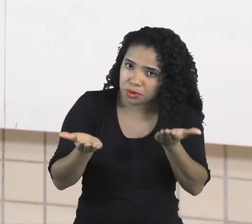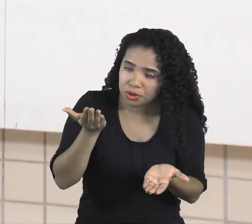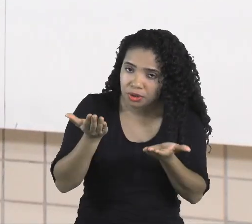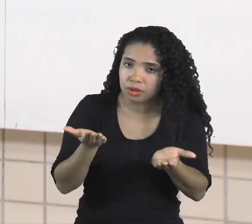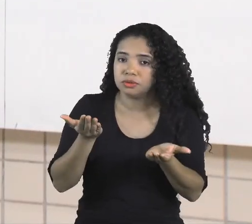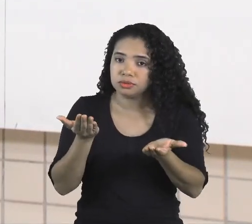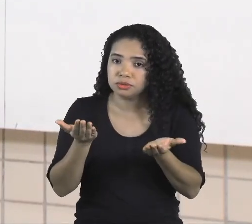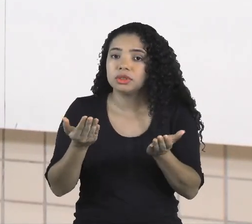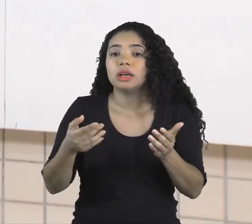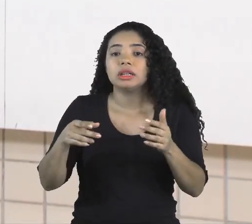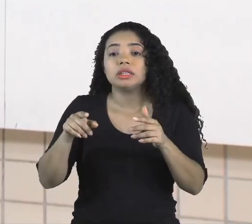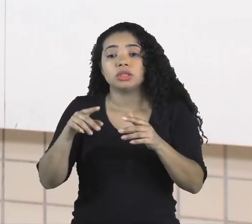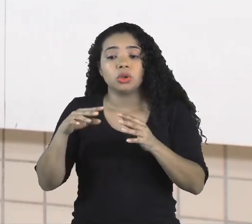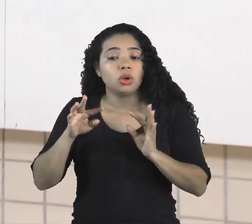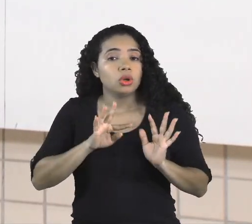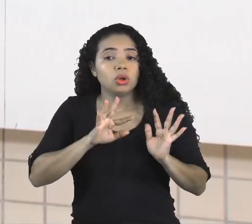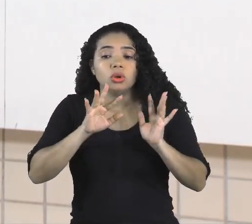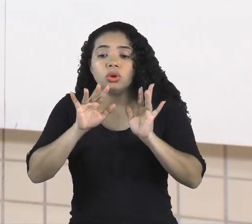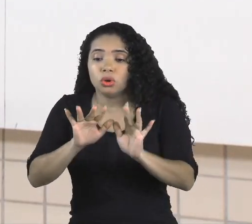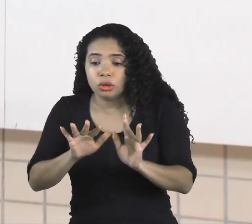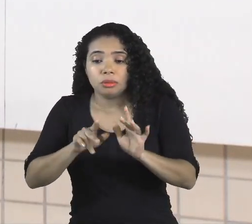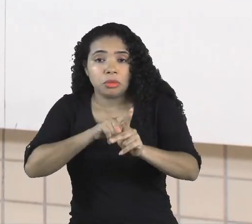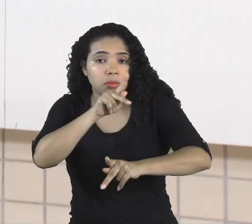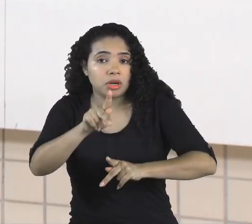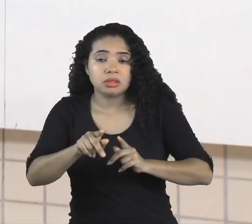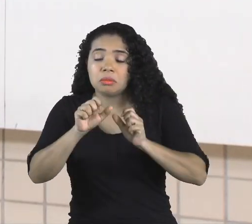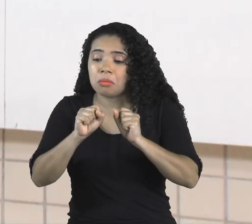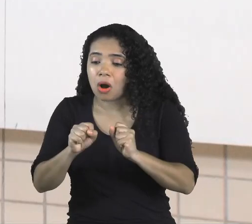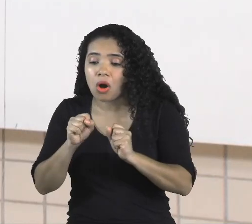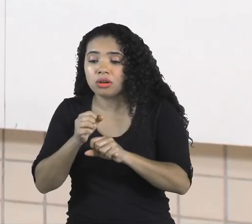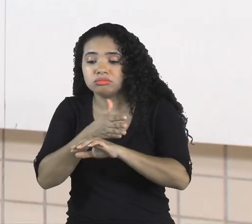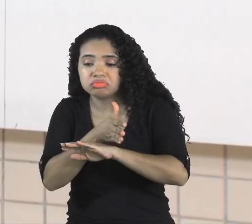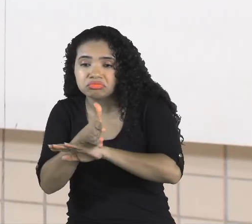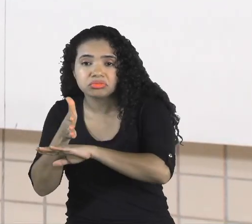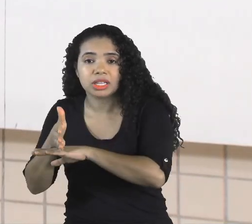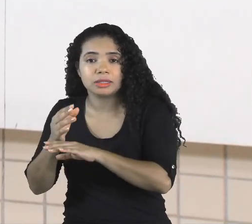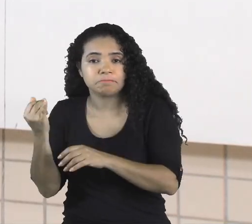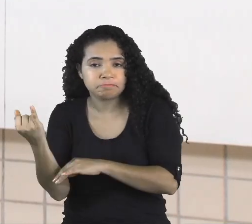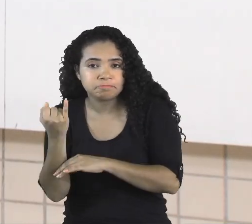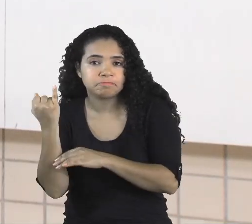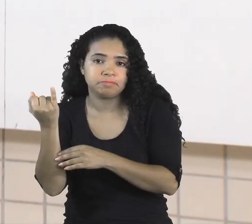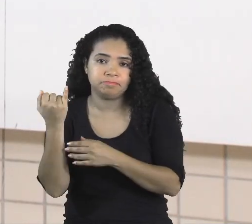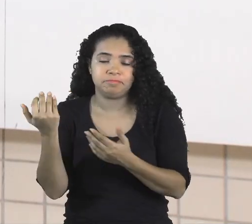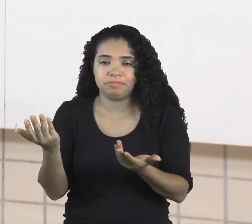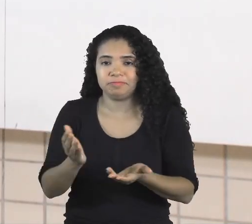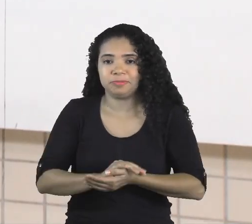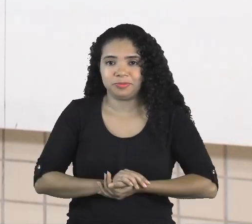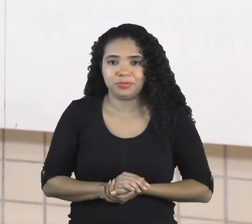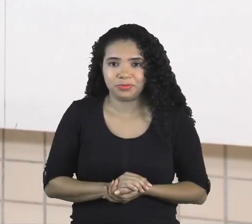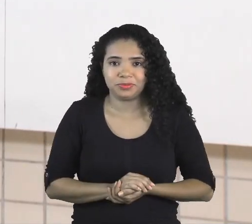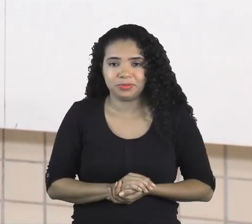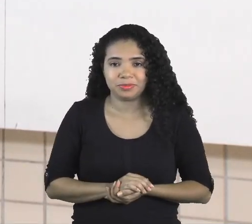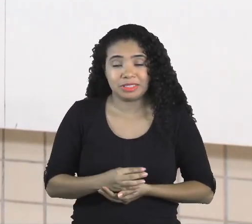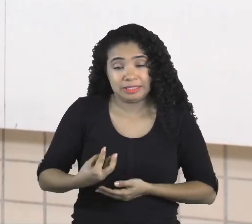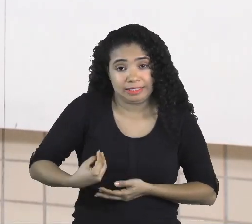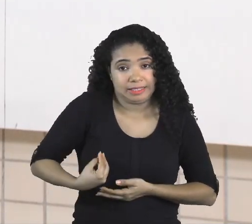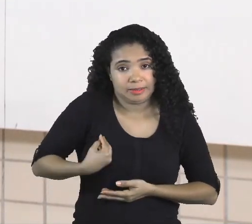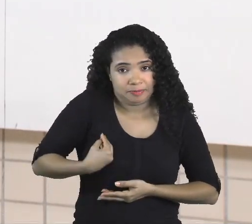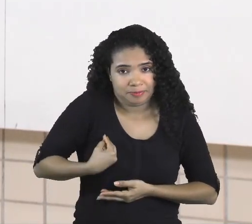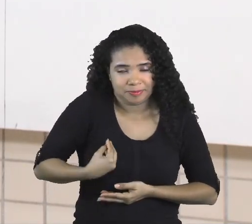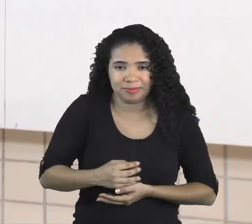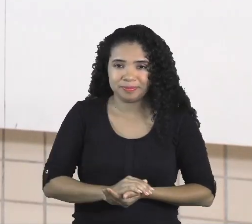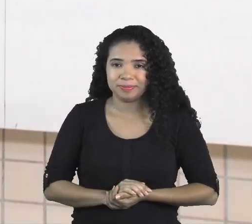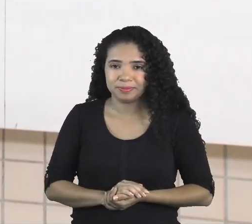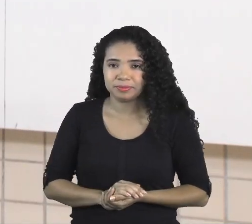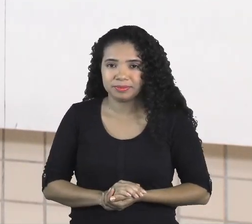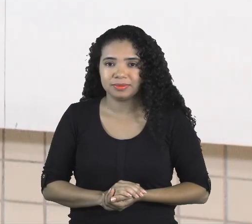de uso comum do povo e essencial, tá? De vida. Então,